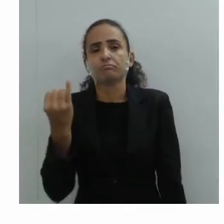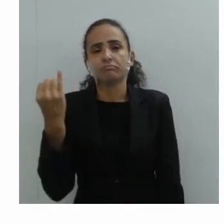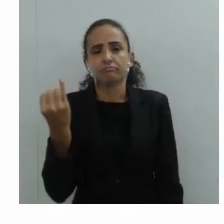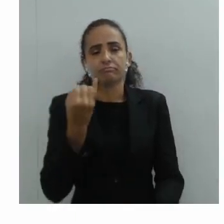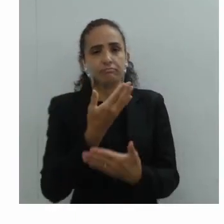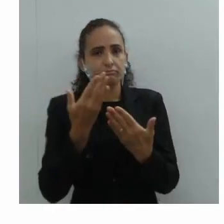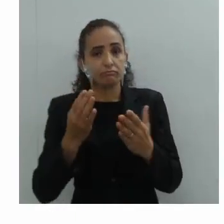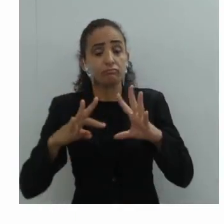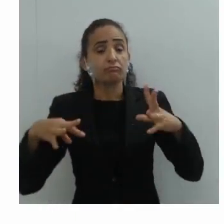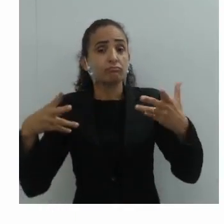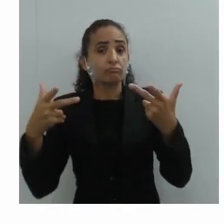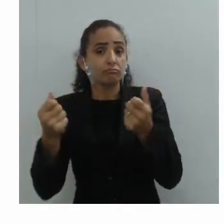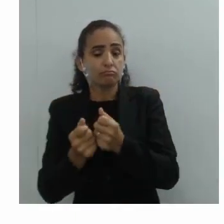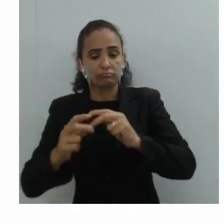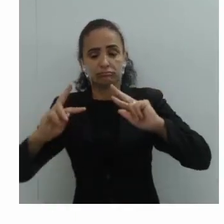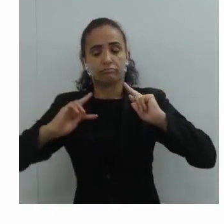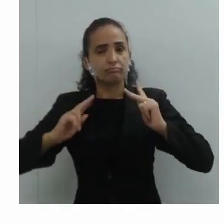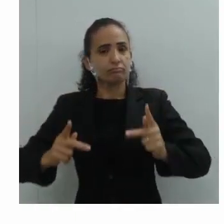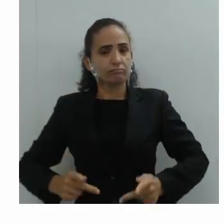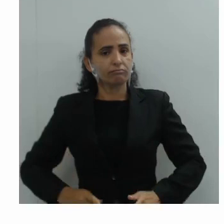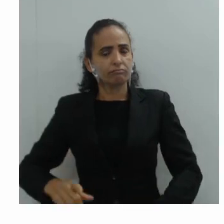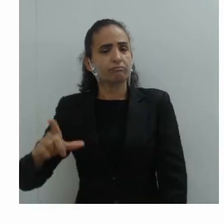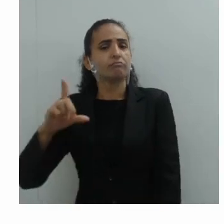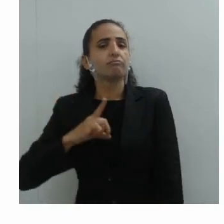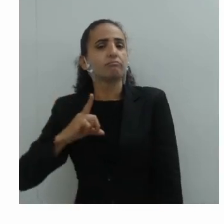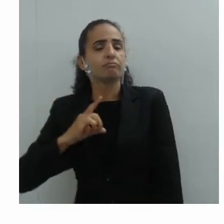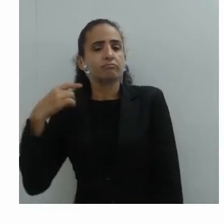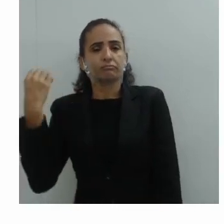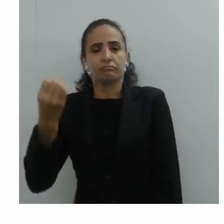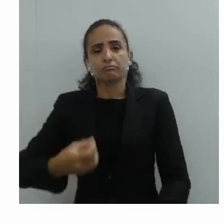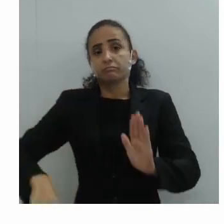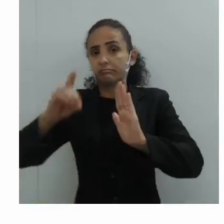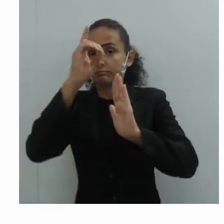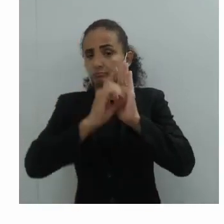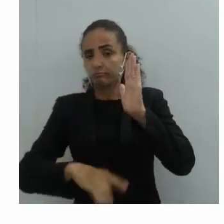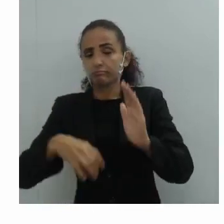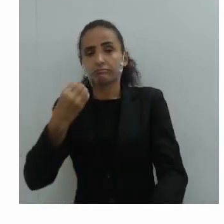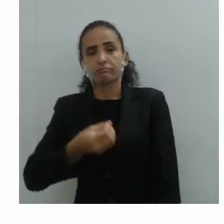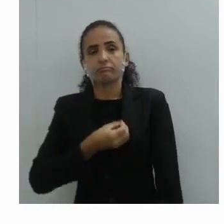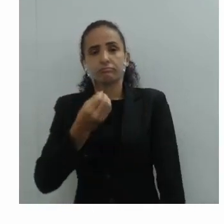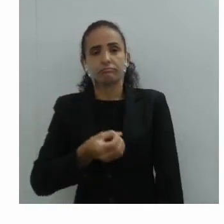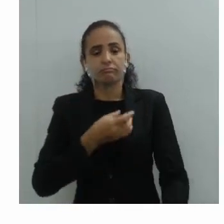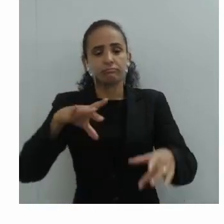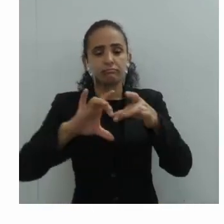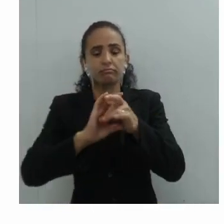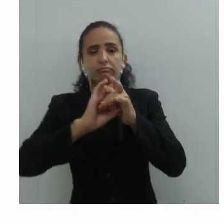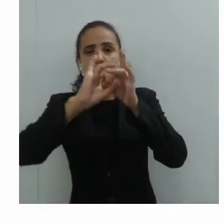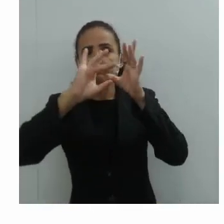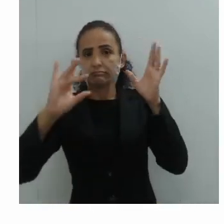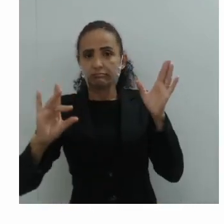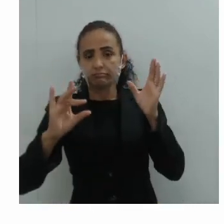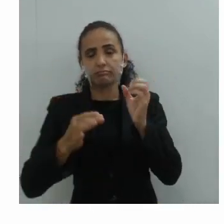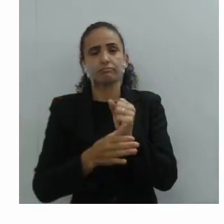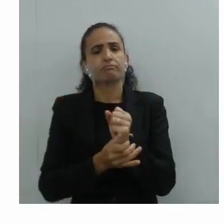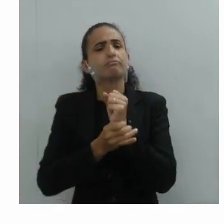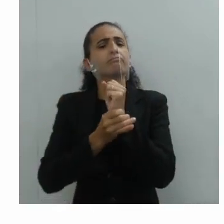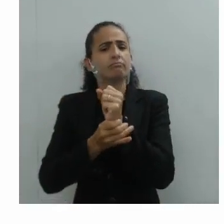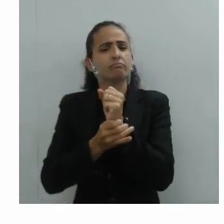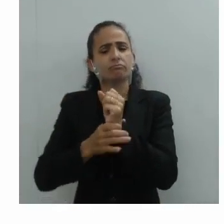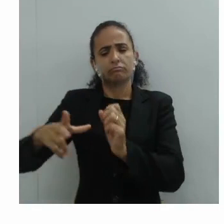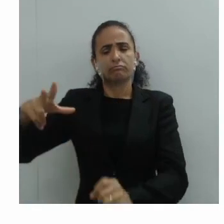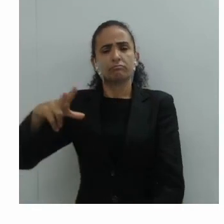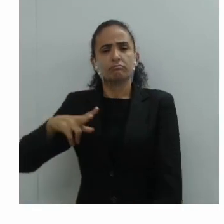documento. Todo homem tem direito à vida, à liberdade e à segurança pessoal. Ninguém